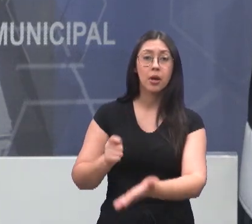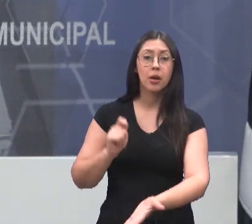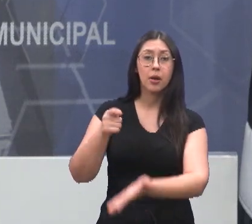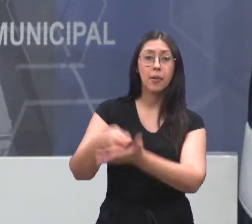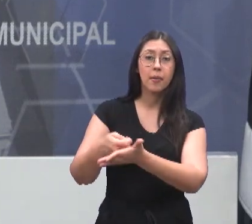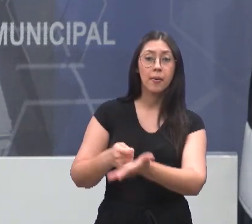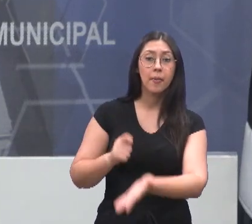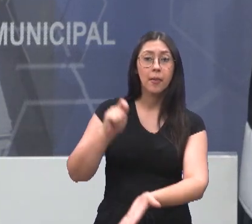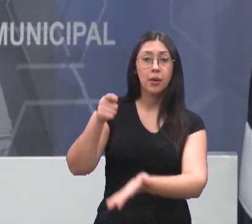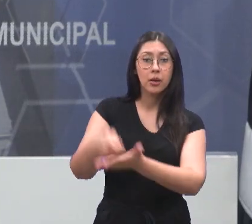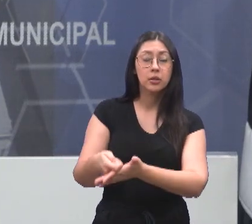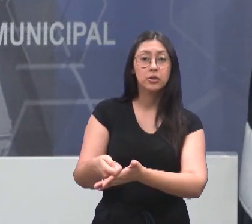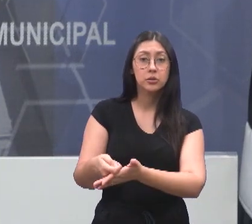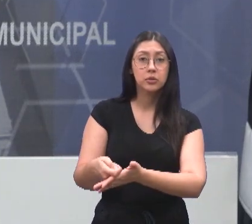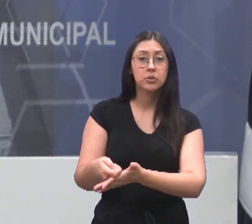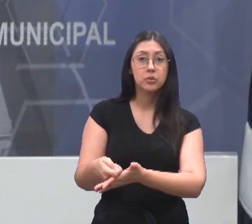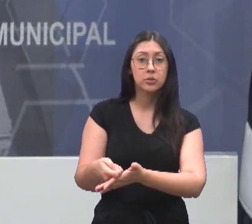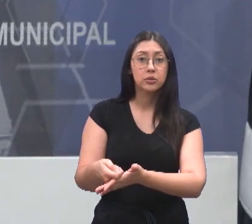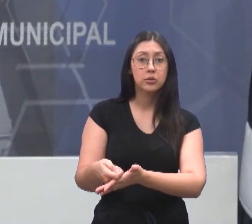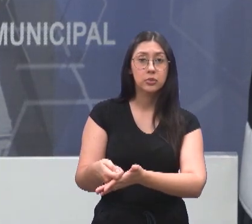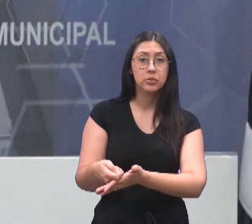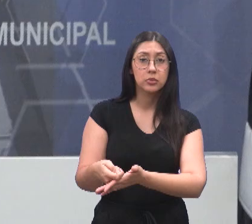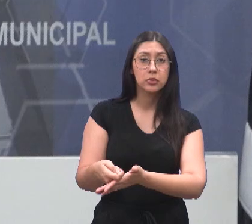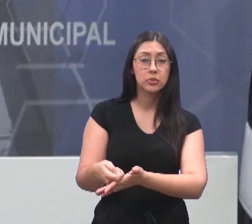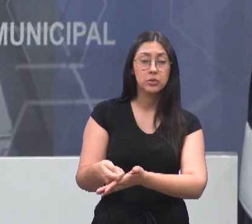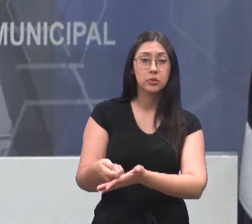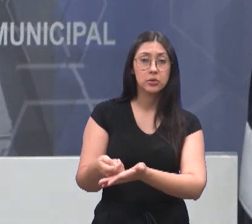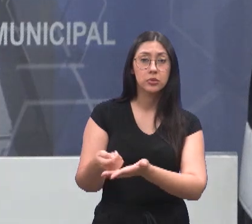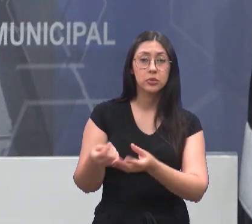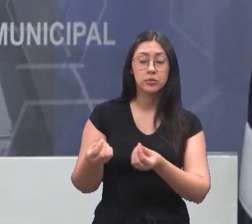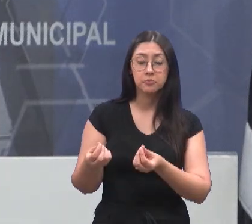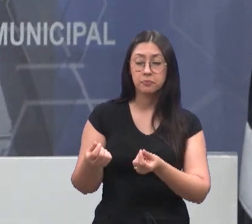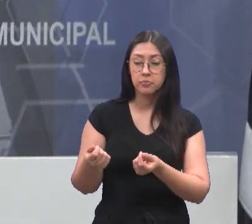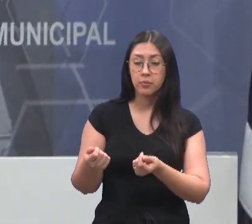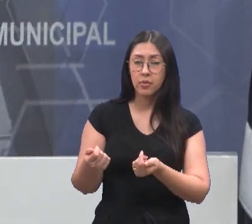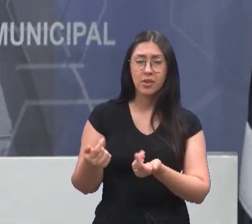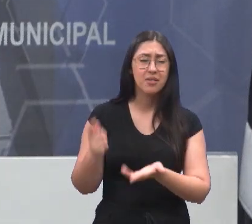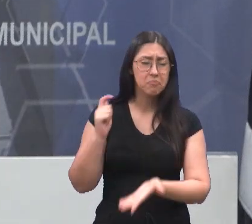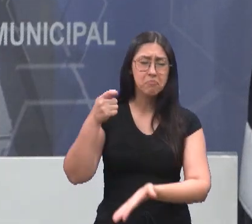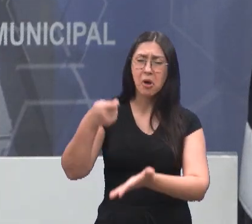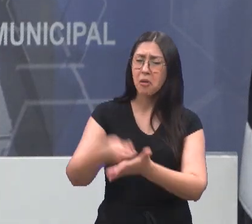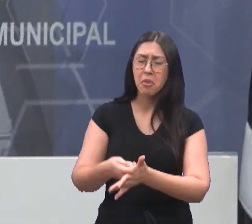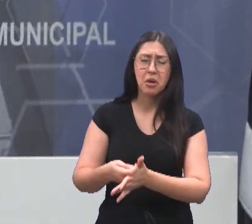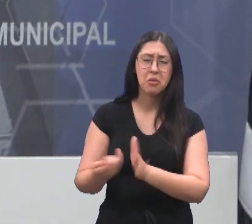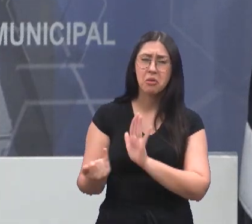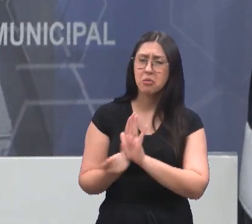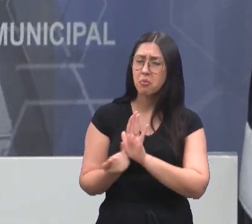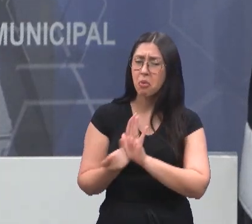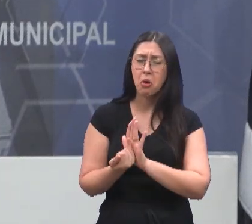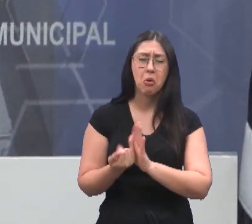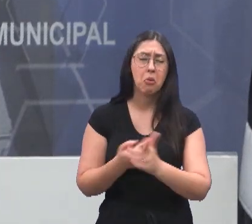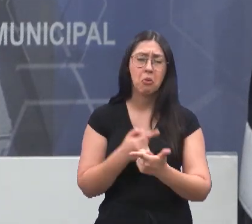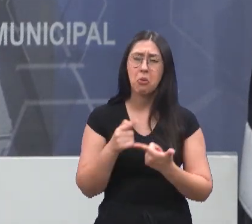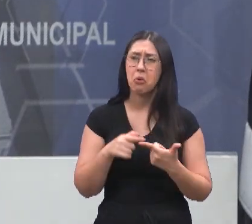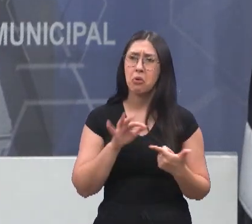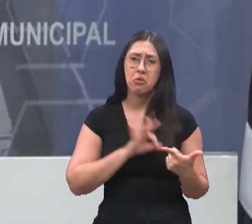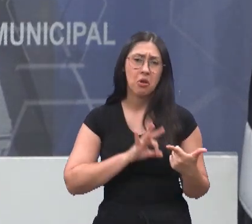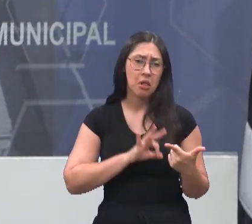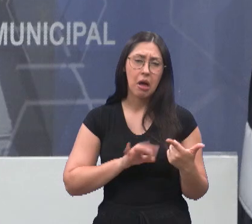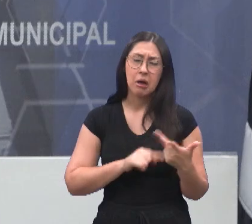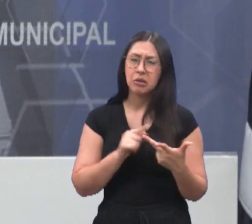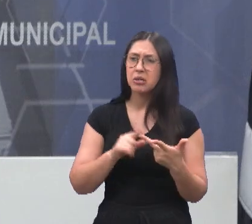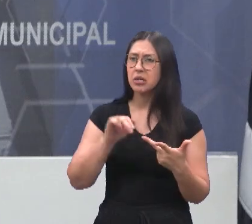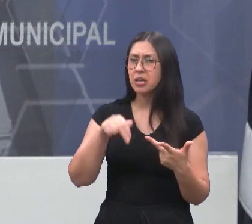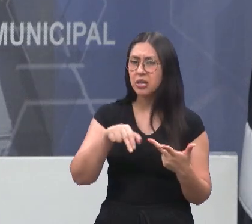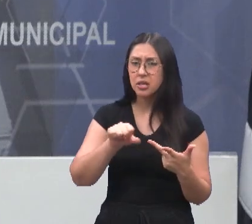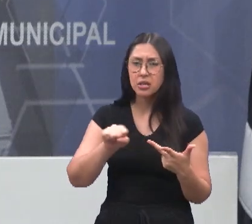guias dos fundos de garantia, do salário,